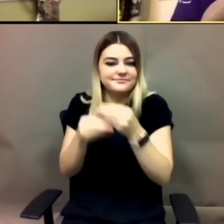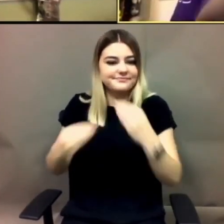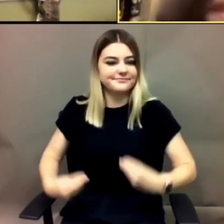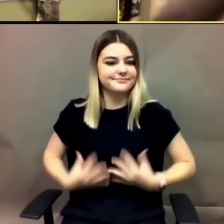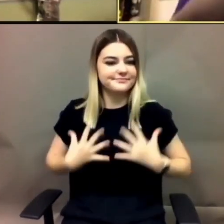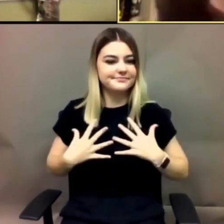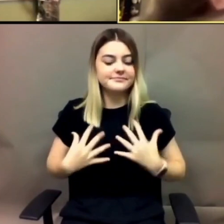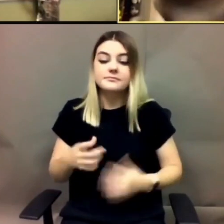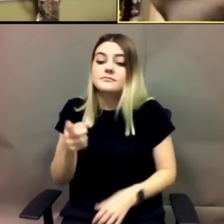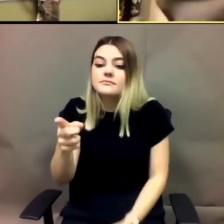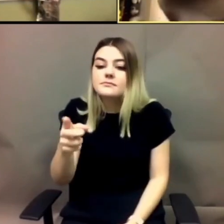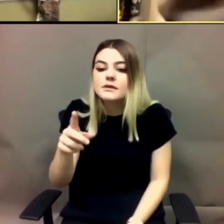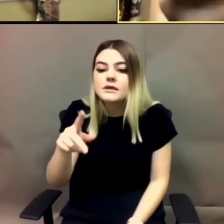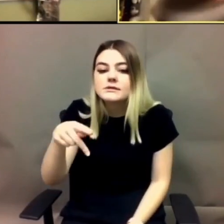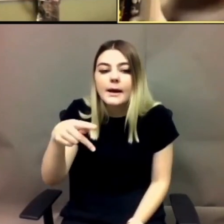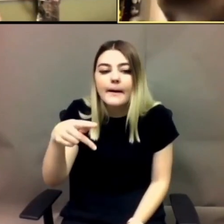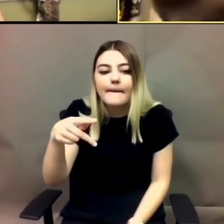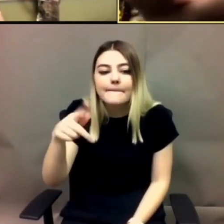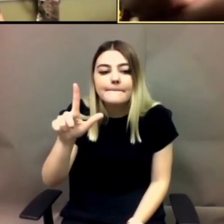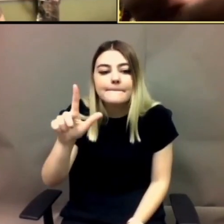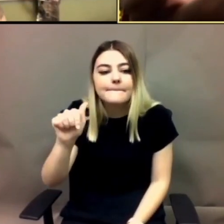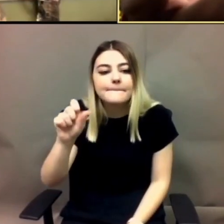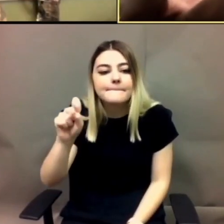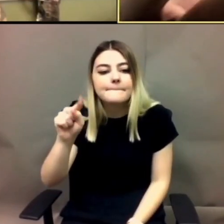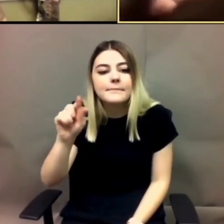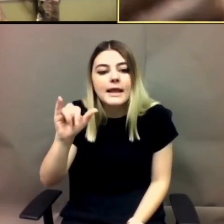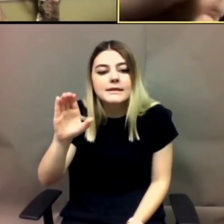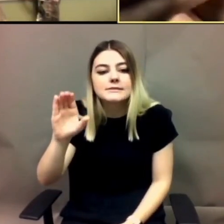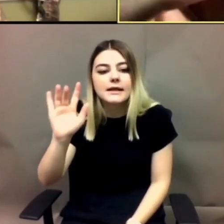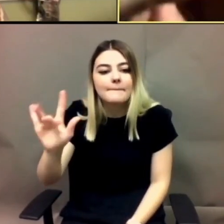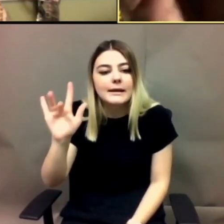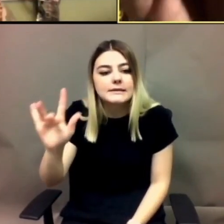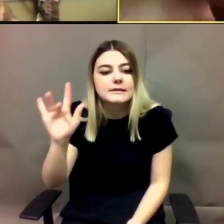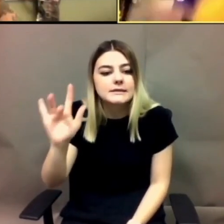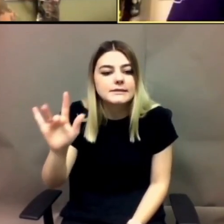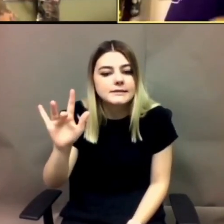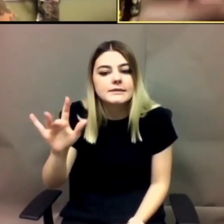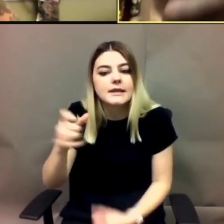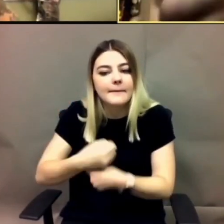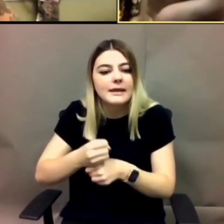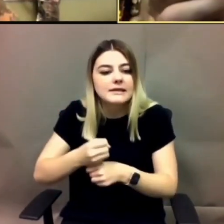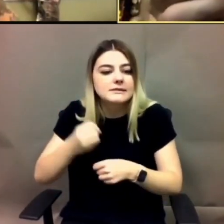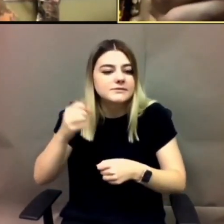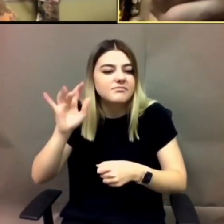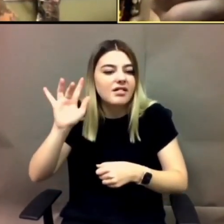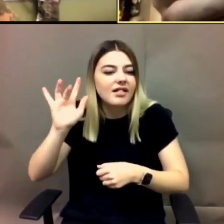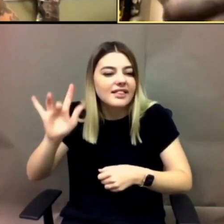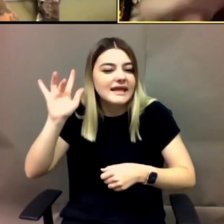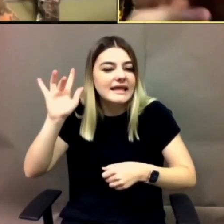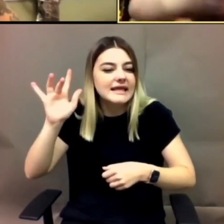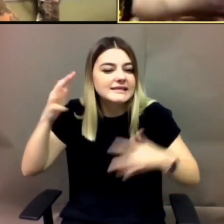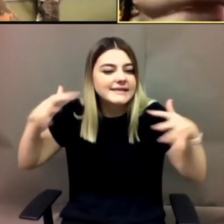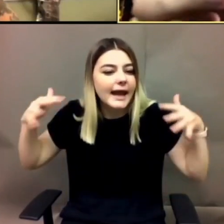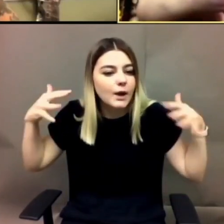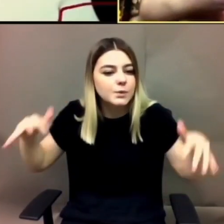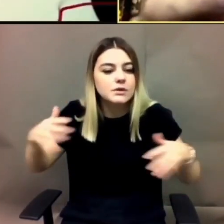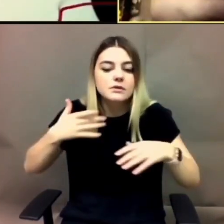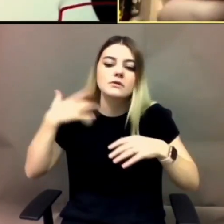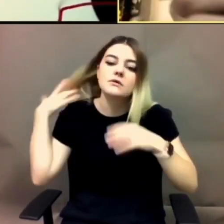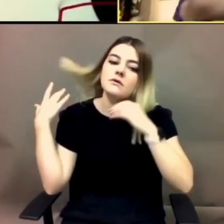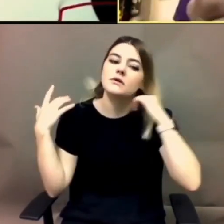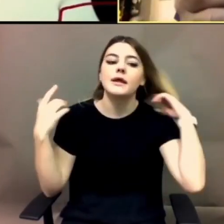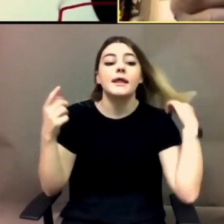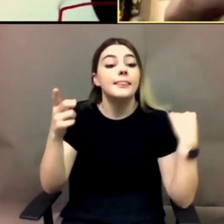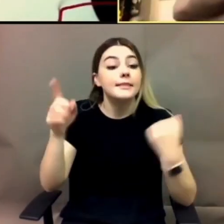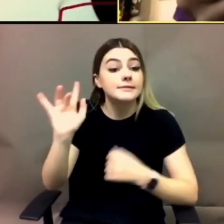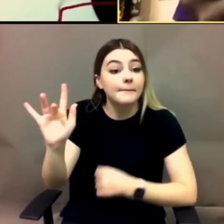só um botãozinho de plástico que tem um barulhinho de clique legal, vocês podem comprar isso online. E uma das coisas legais é